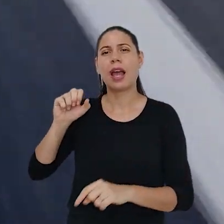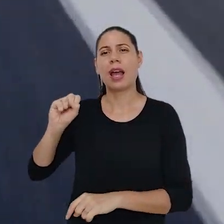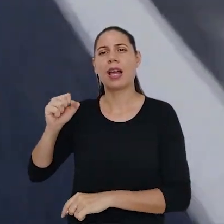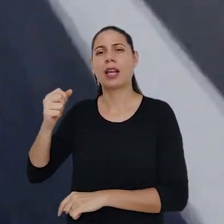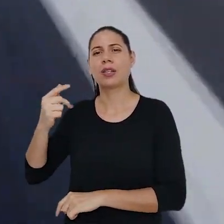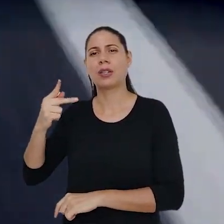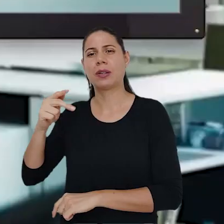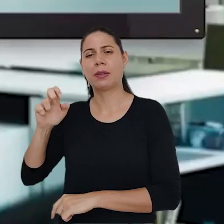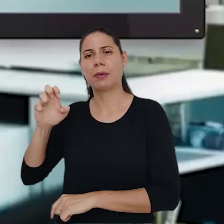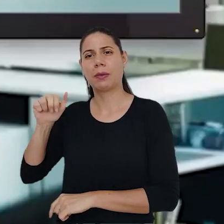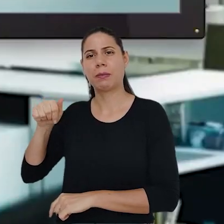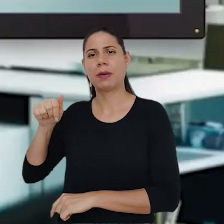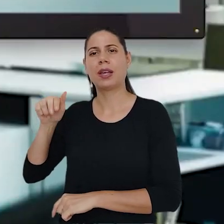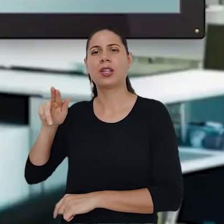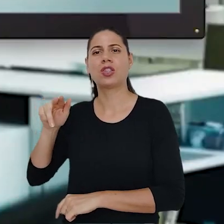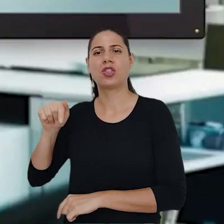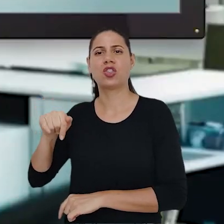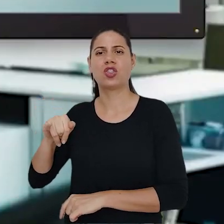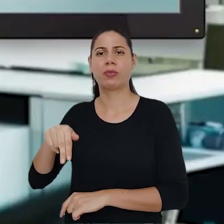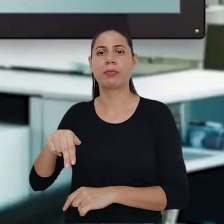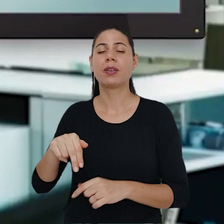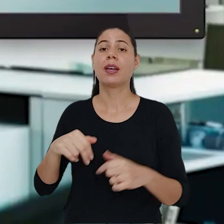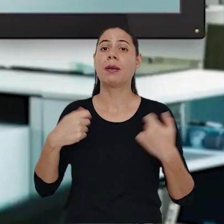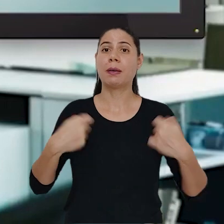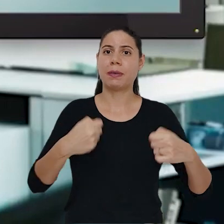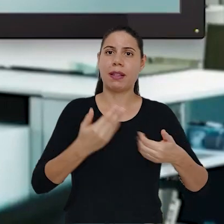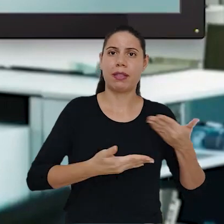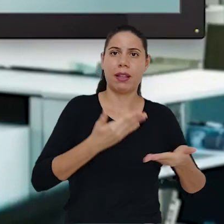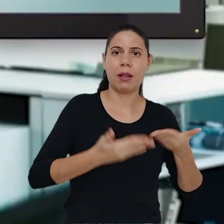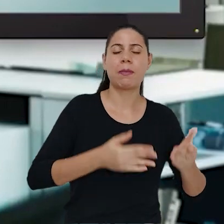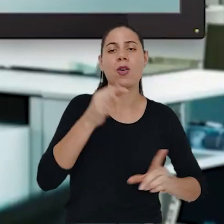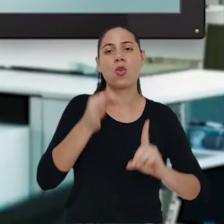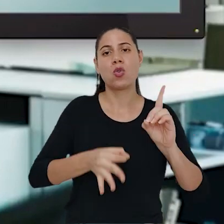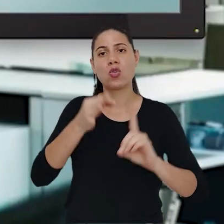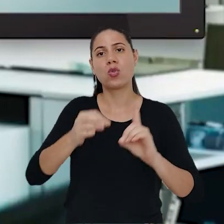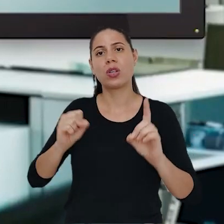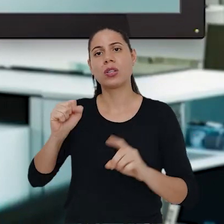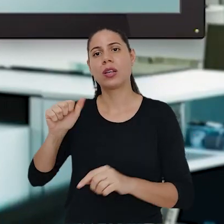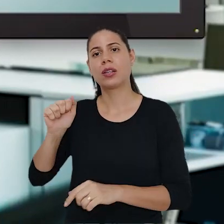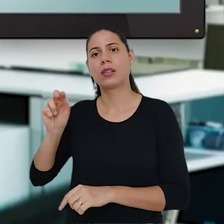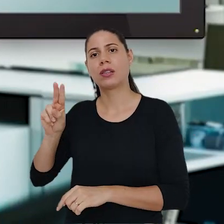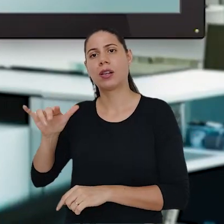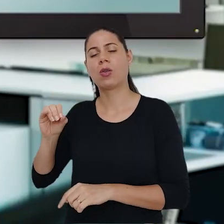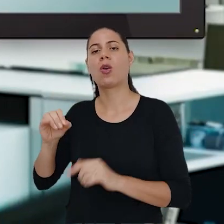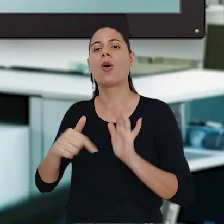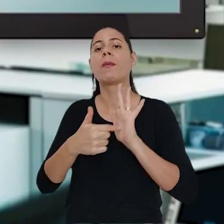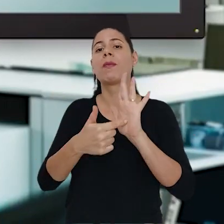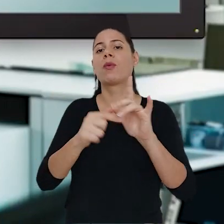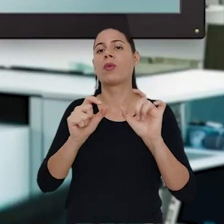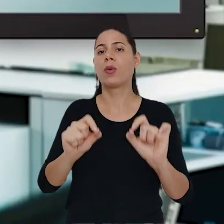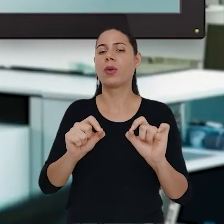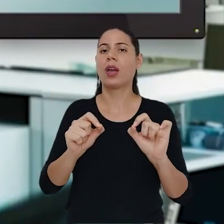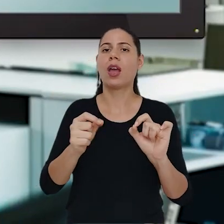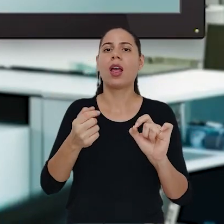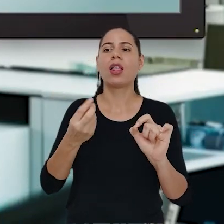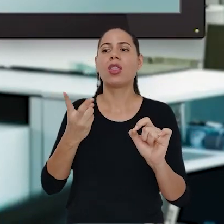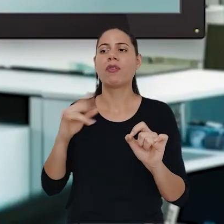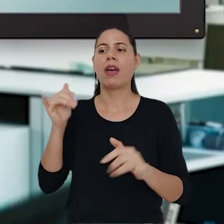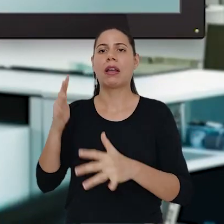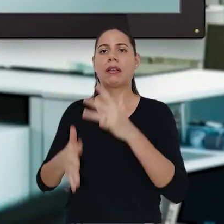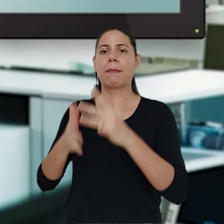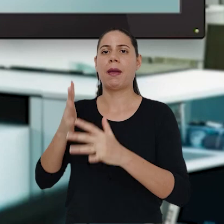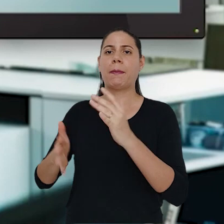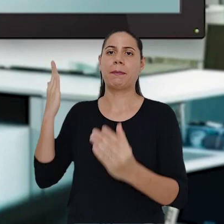para tratamentos. Ao analisar o caso, o relator juiz federal convocado Saulo Casale Bahia destacou que a medida não interfere no andamento